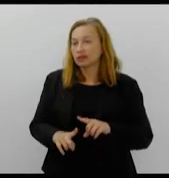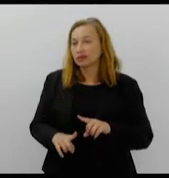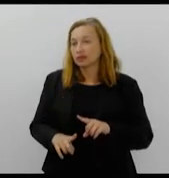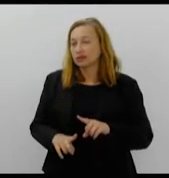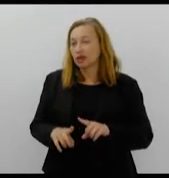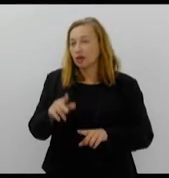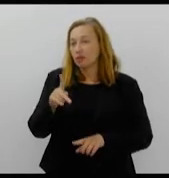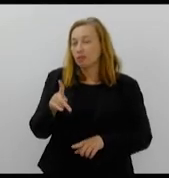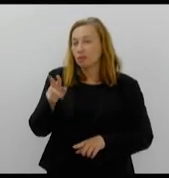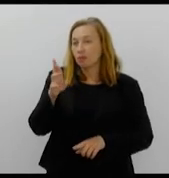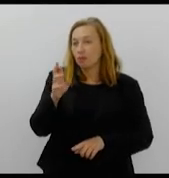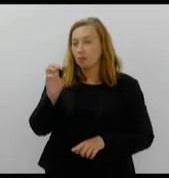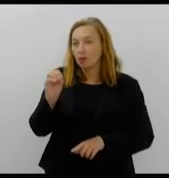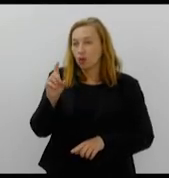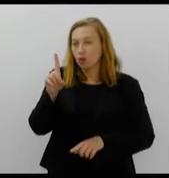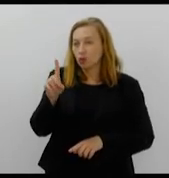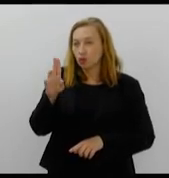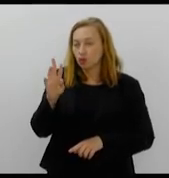foi